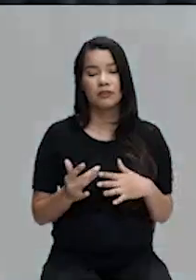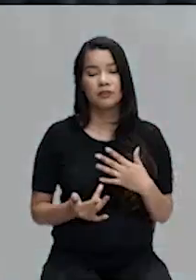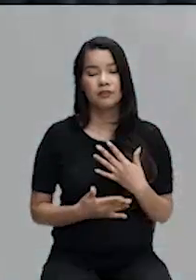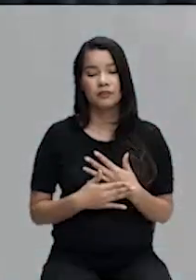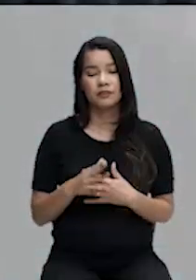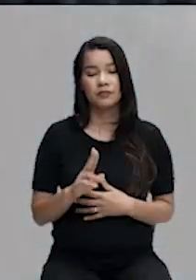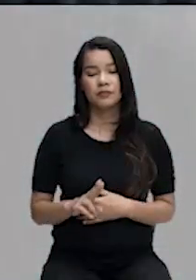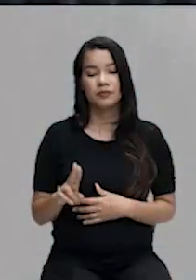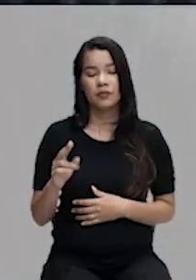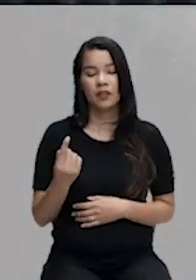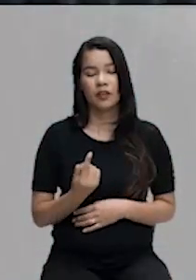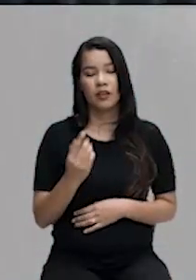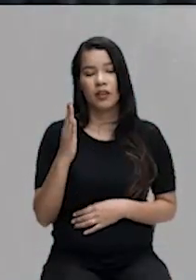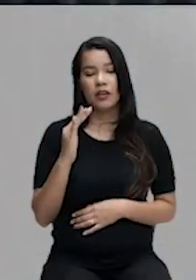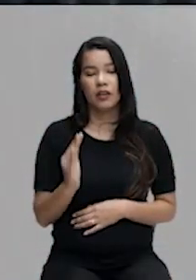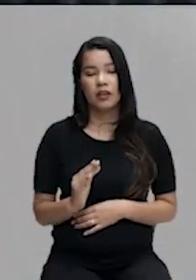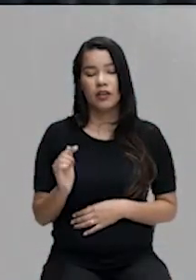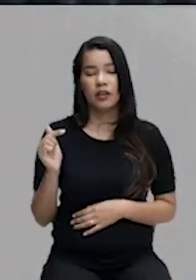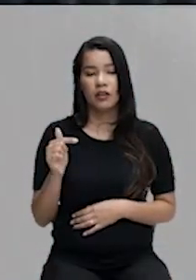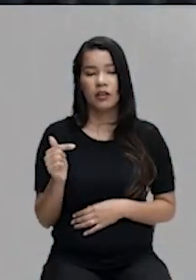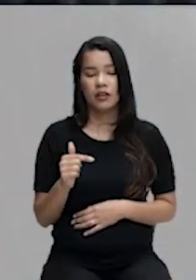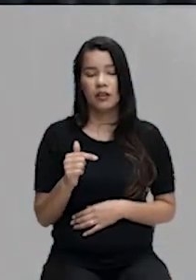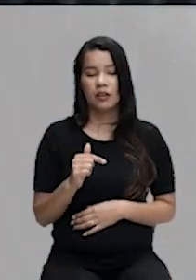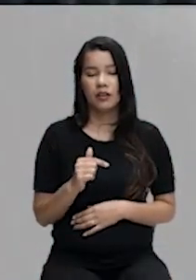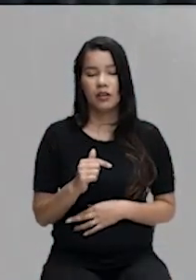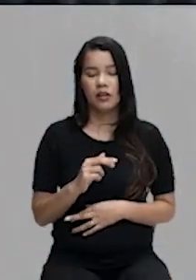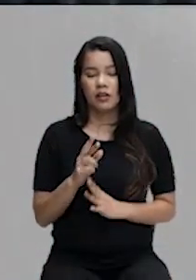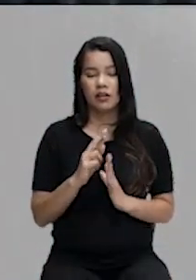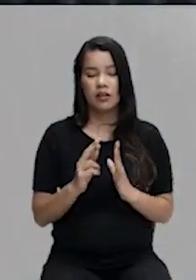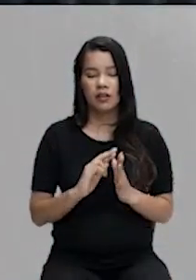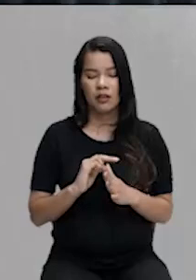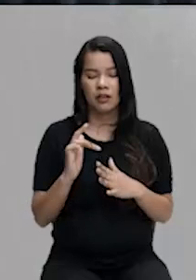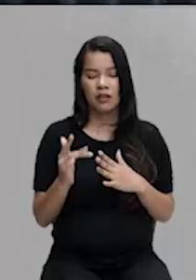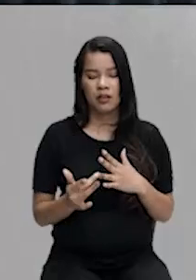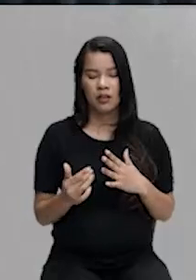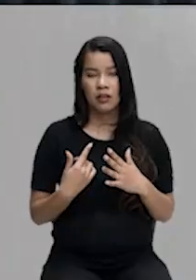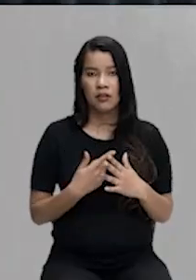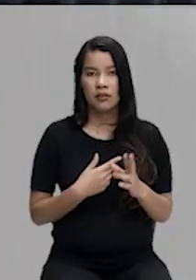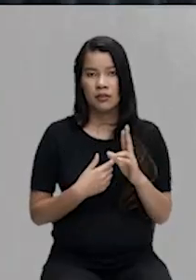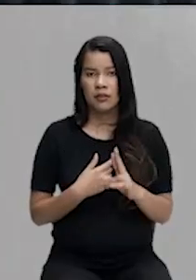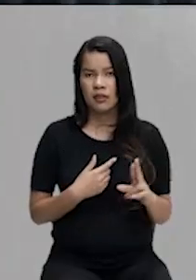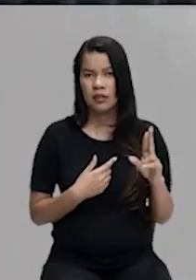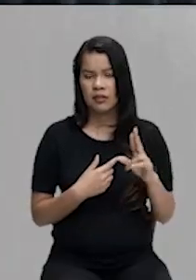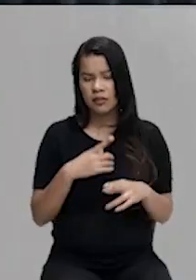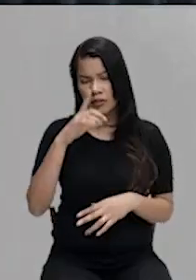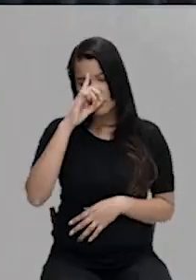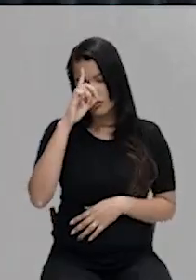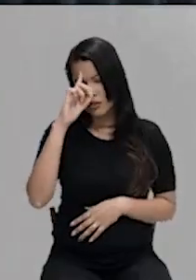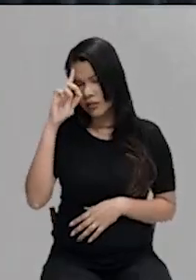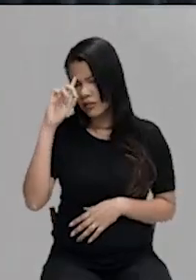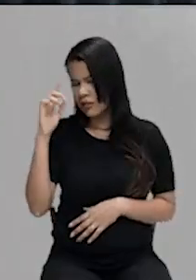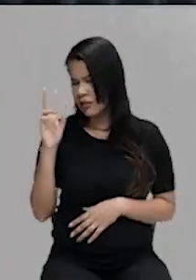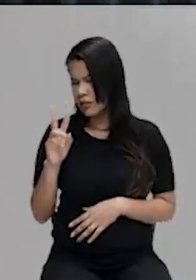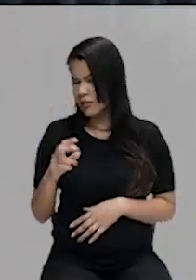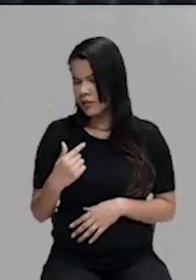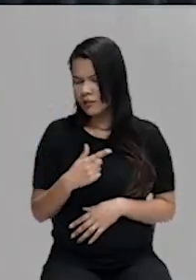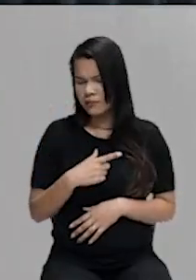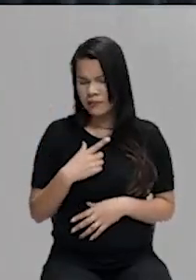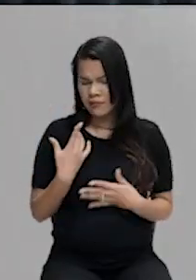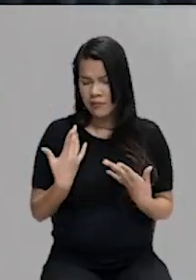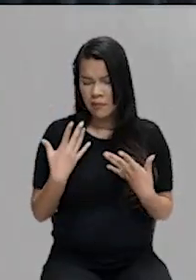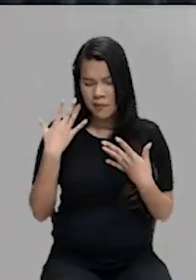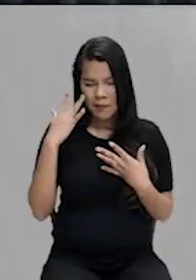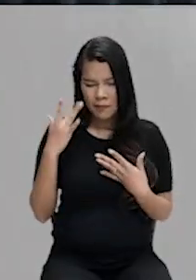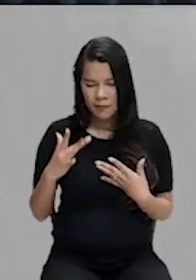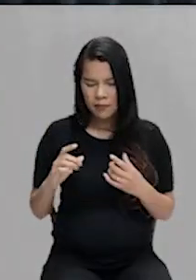Então, turma, essas são as redes sociais que a gente utiliza no nosso dia a dia. Elas já estão tão incorporadas na nossa vida que a gente nem se dá conta que está utilizando